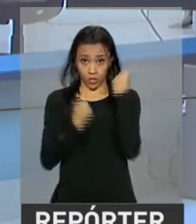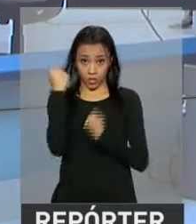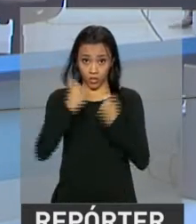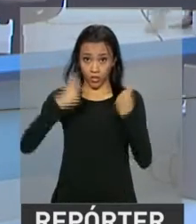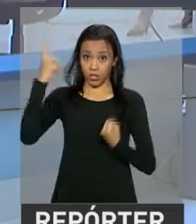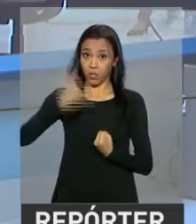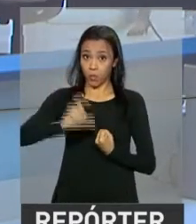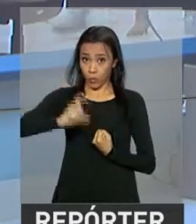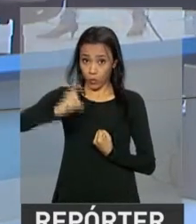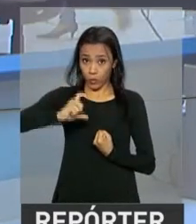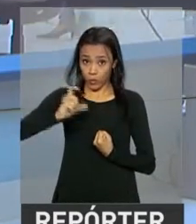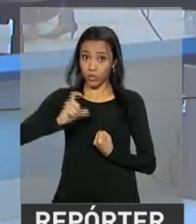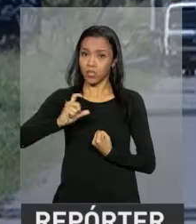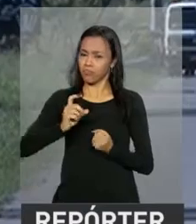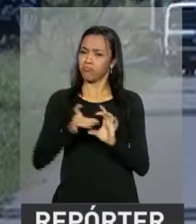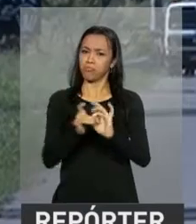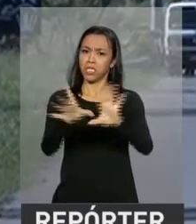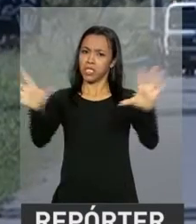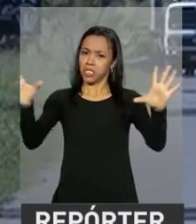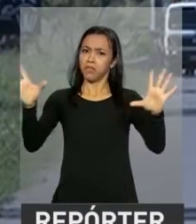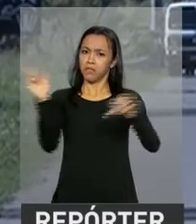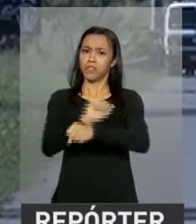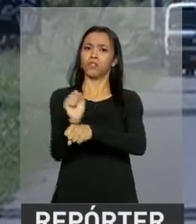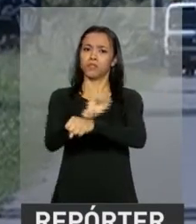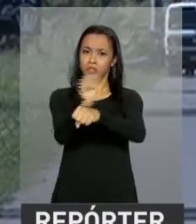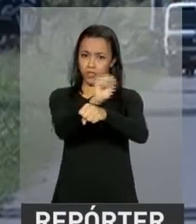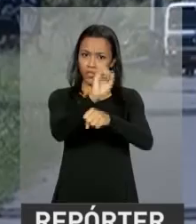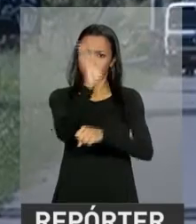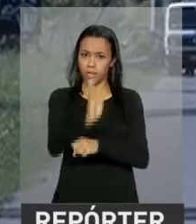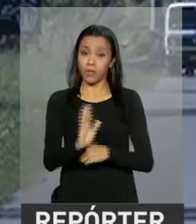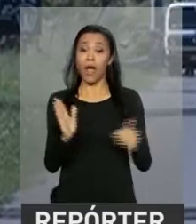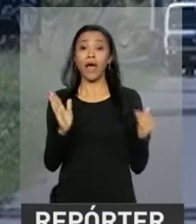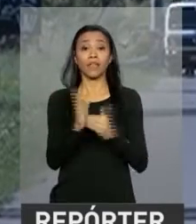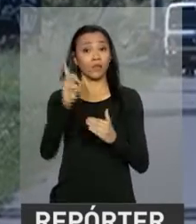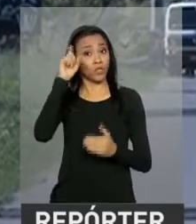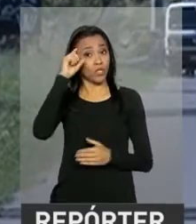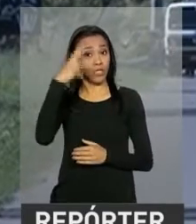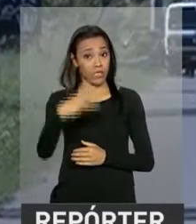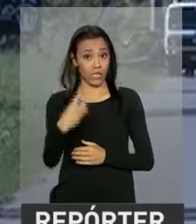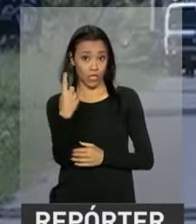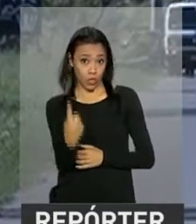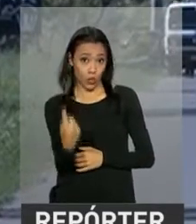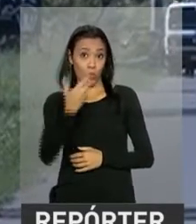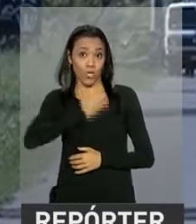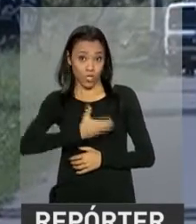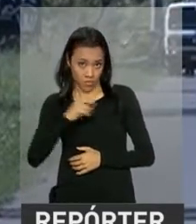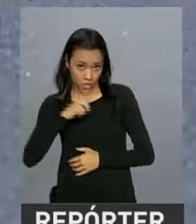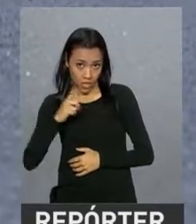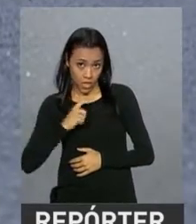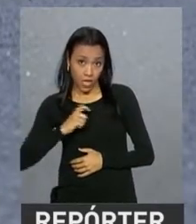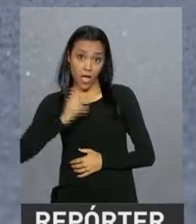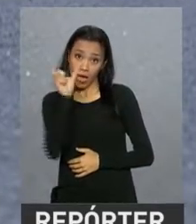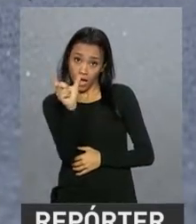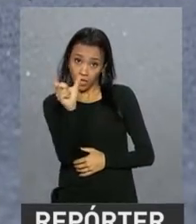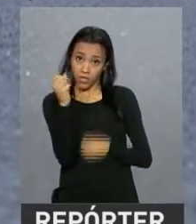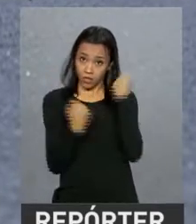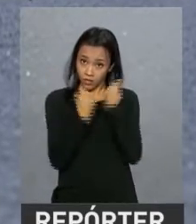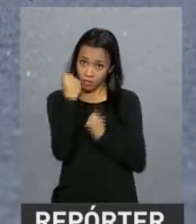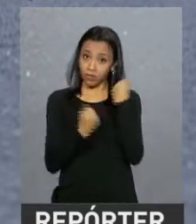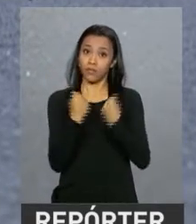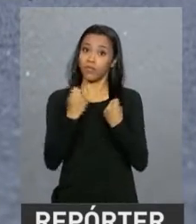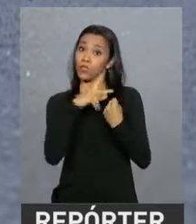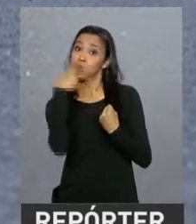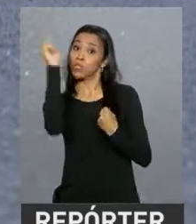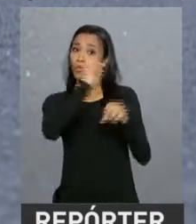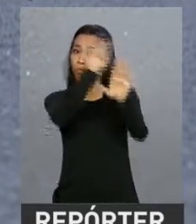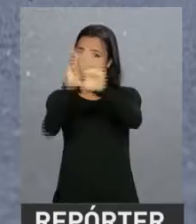de 100 países possam dirigir aqui no Brasil até 31 de dezembro, desde que possuam carteira de habilitação válida no país de